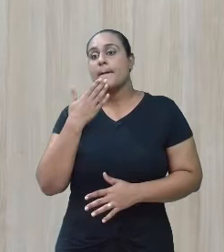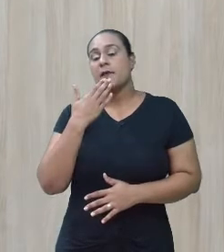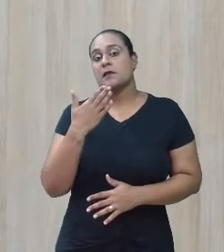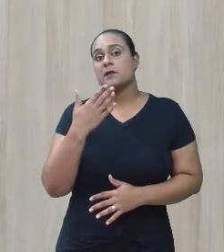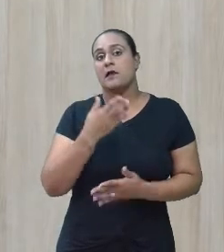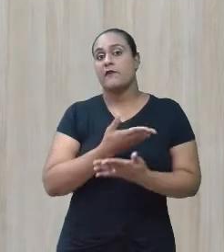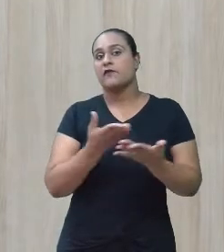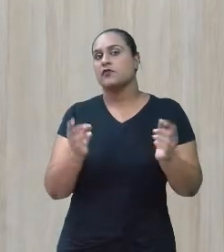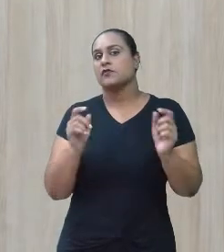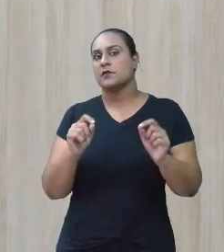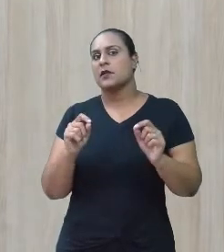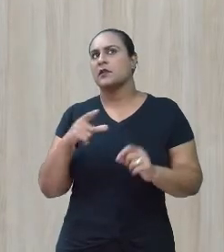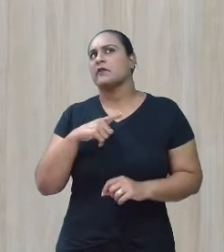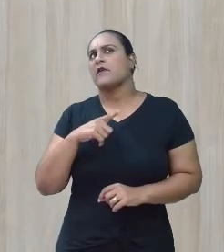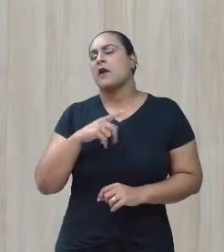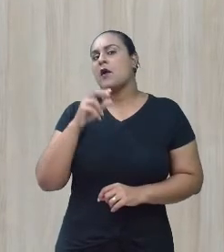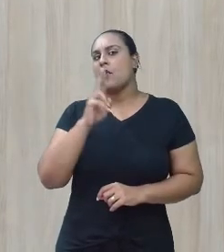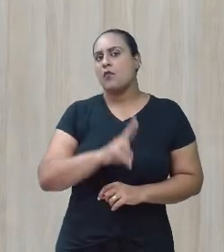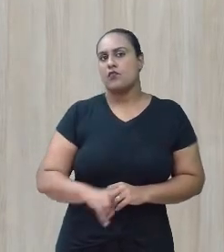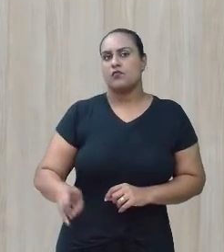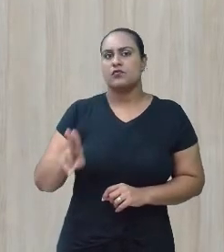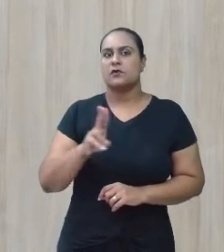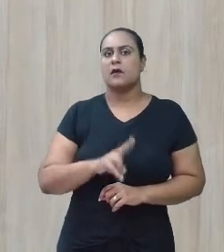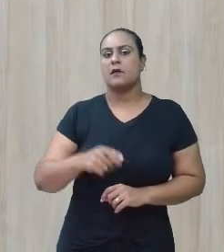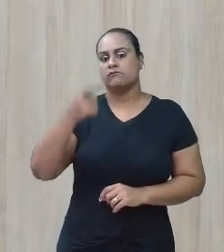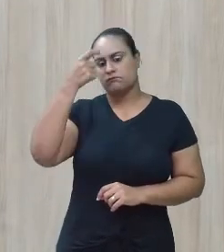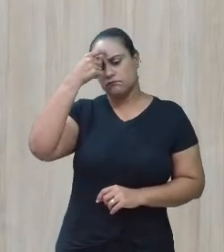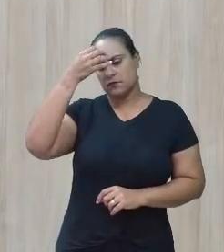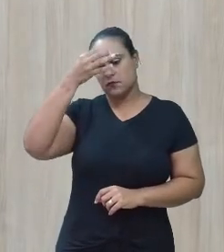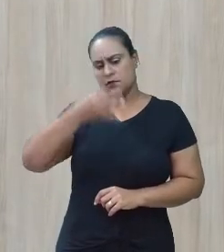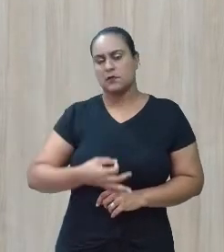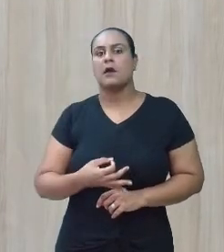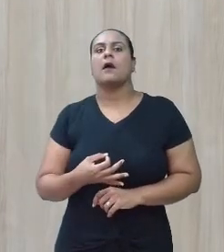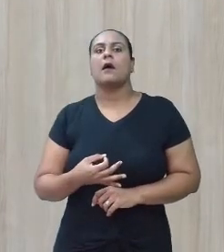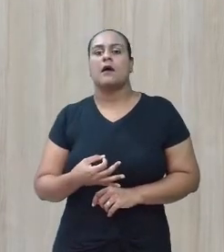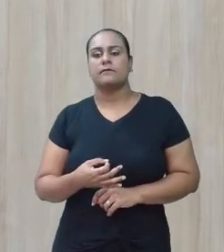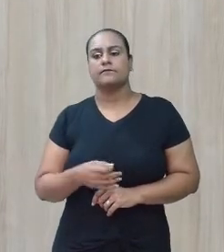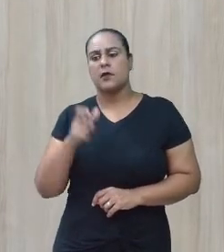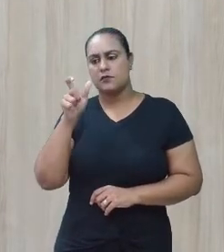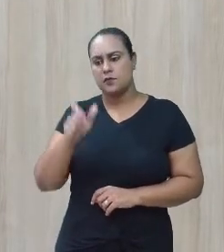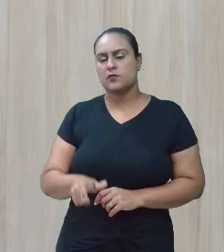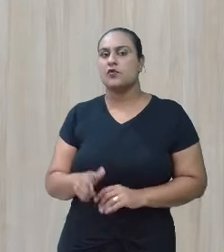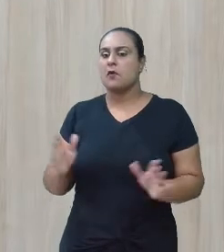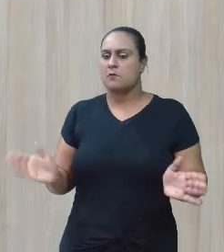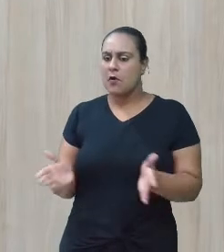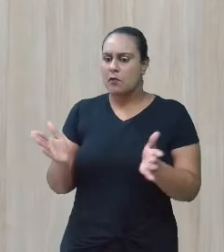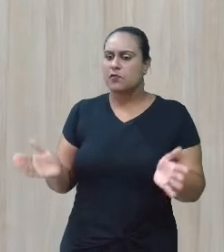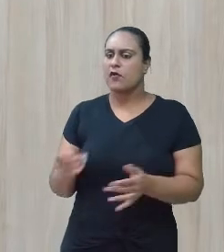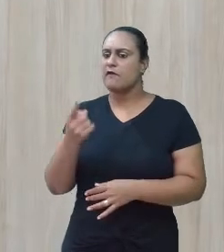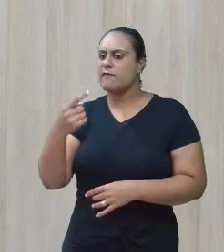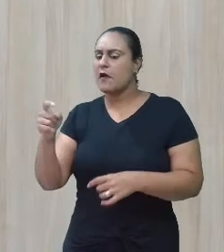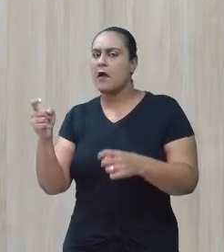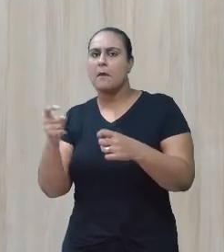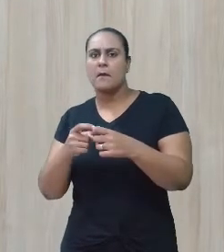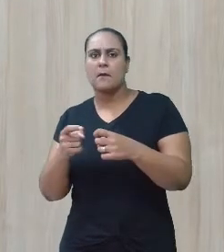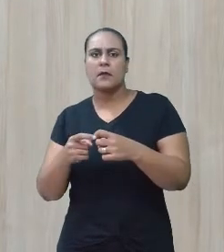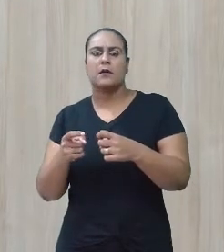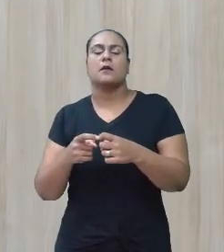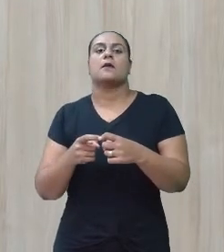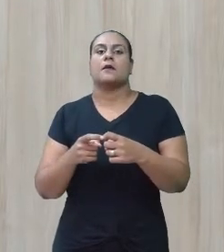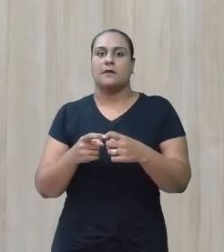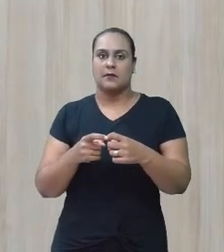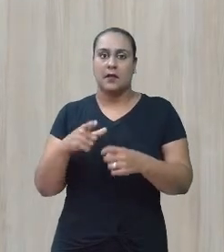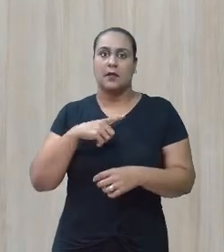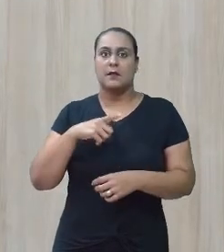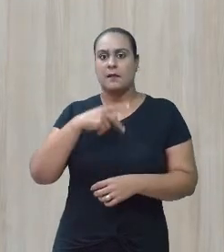para quem estiver usando, vocês conscientizarem as pessoas de procurar realmente os postos de saúde que tem pessoas